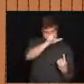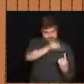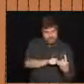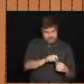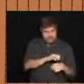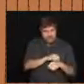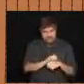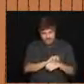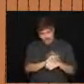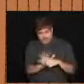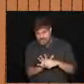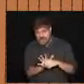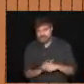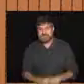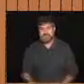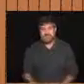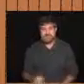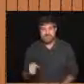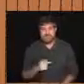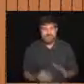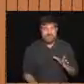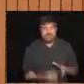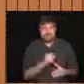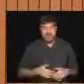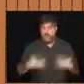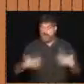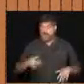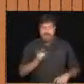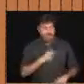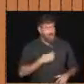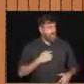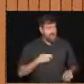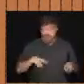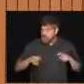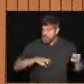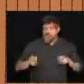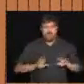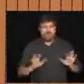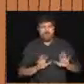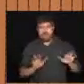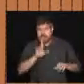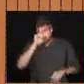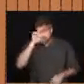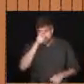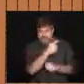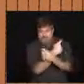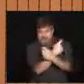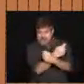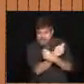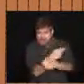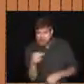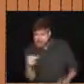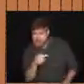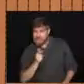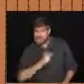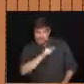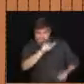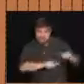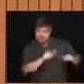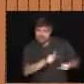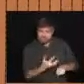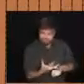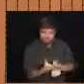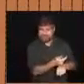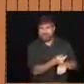coronavírus sem causar pânico no hospital todo. Porque o Hospital da PUC tem pessoas lá com muitos